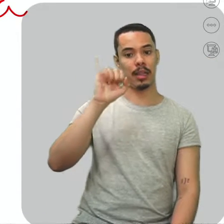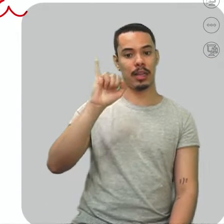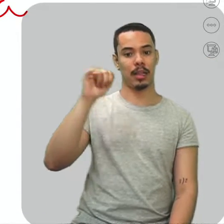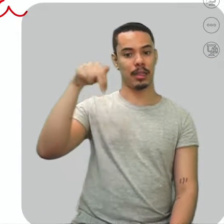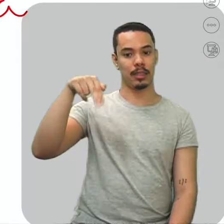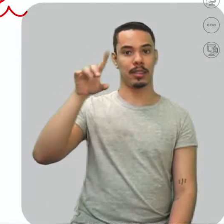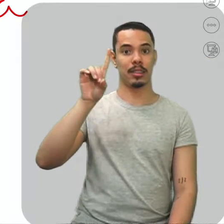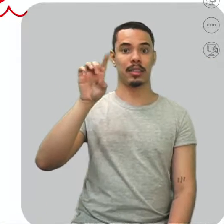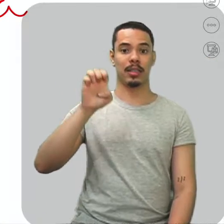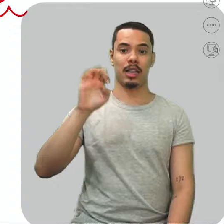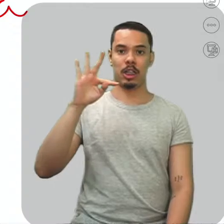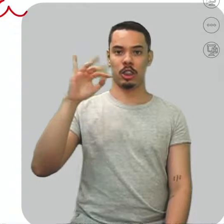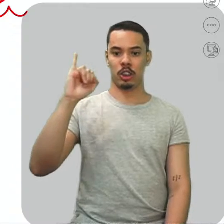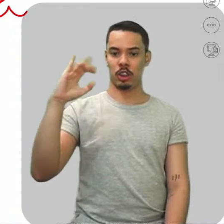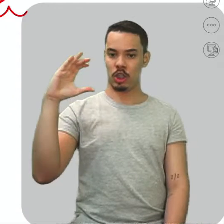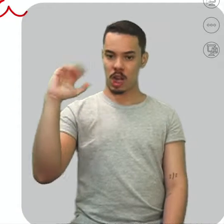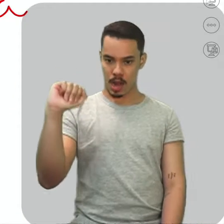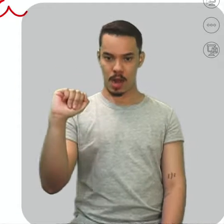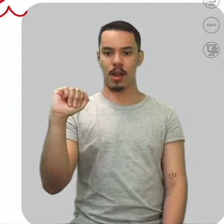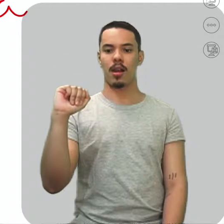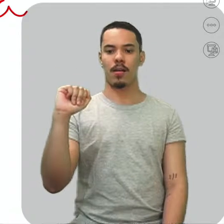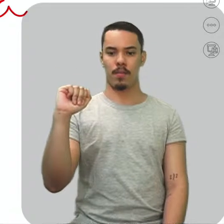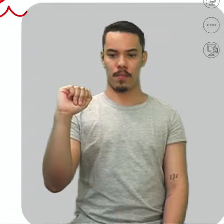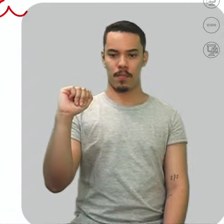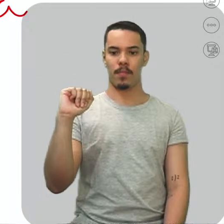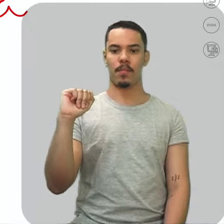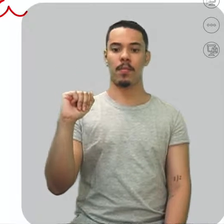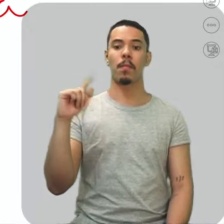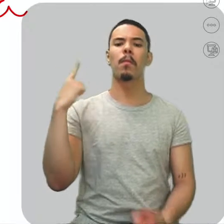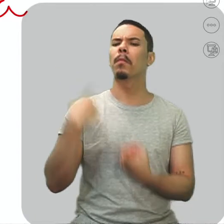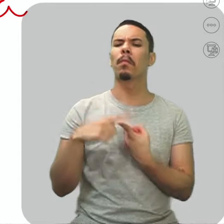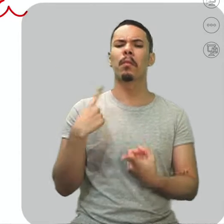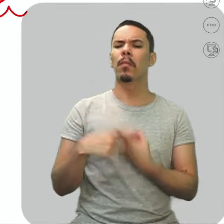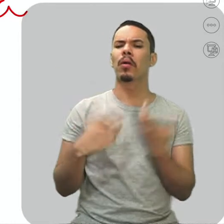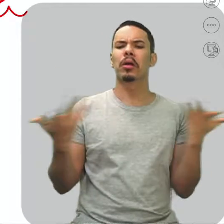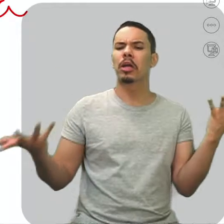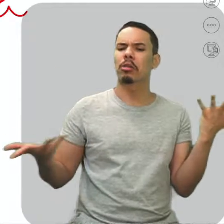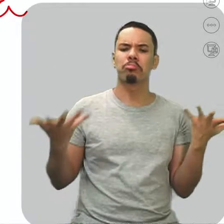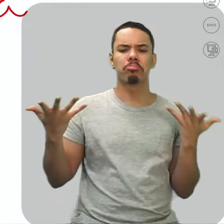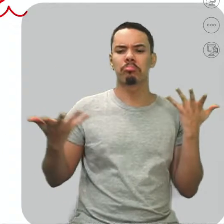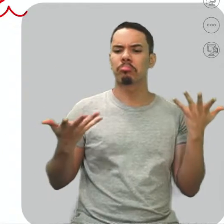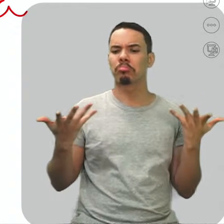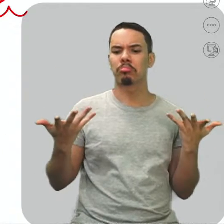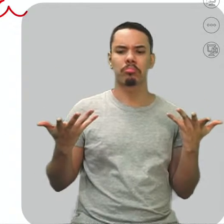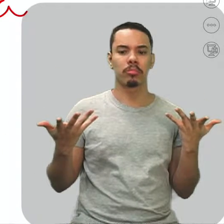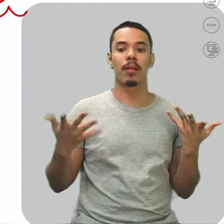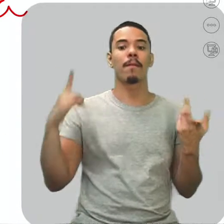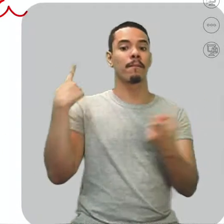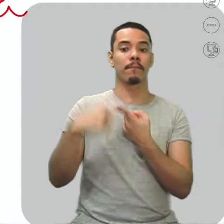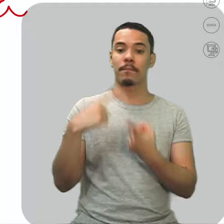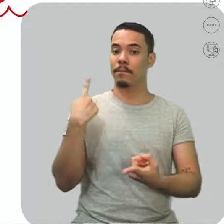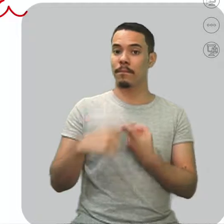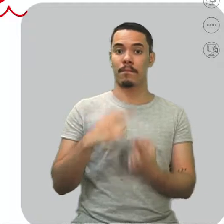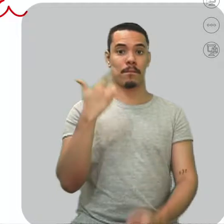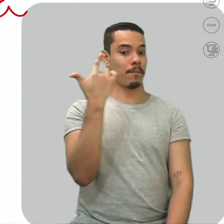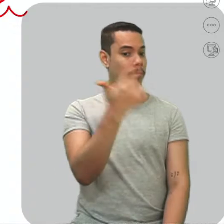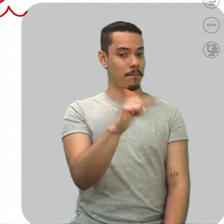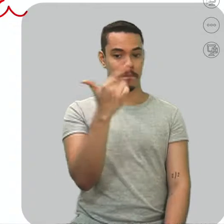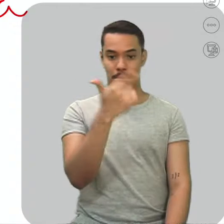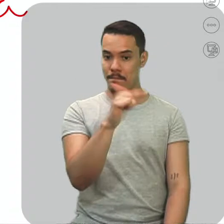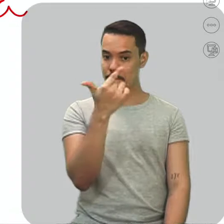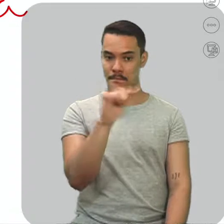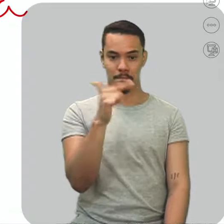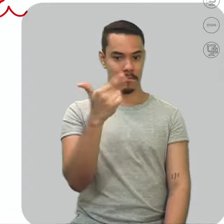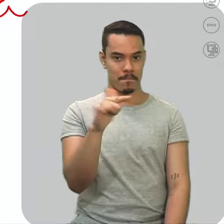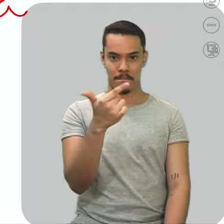sindética a oração coordenada assindética que é porque não tem